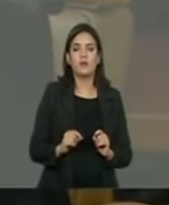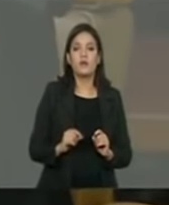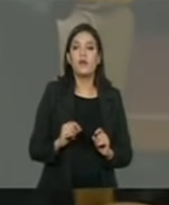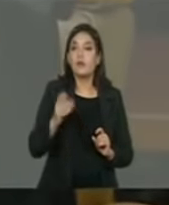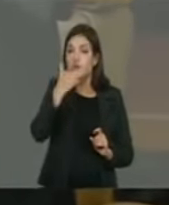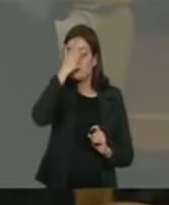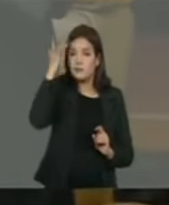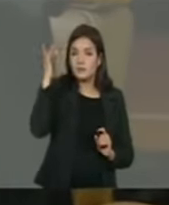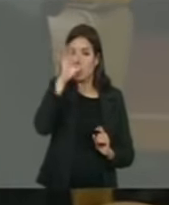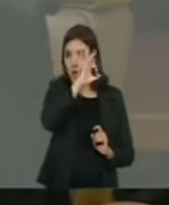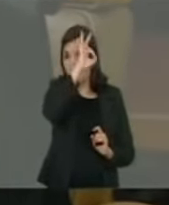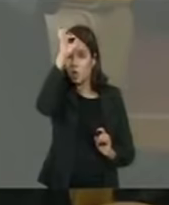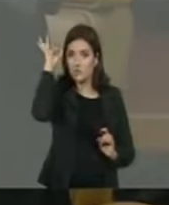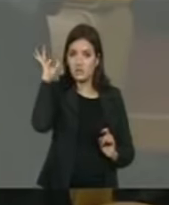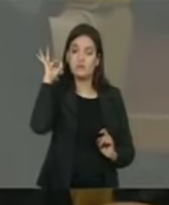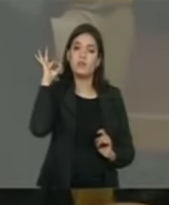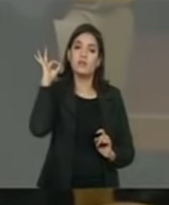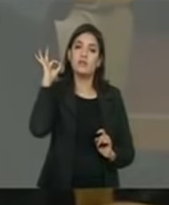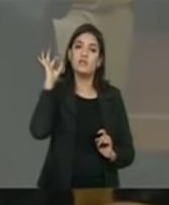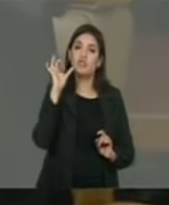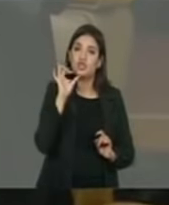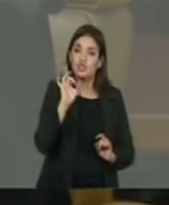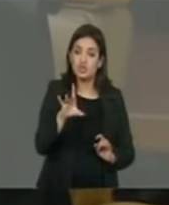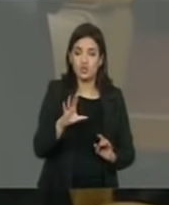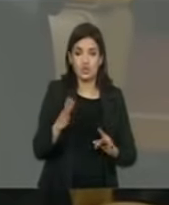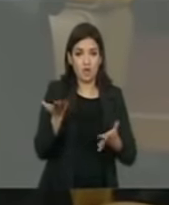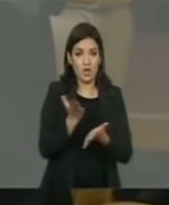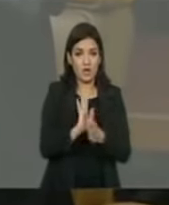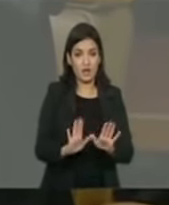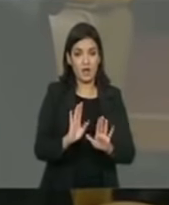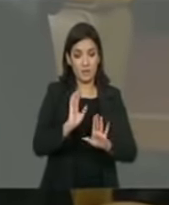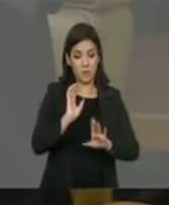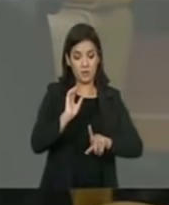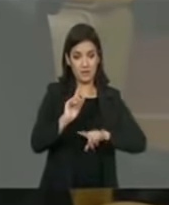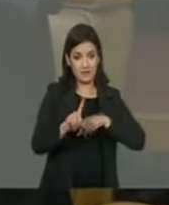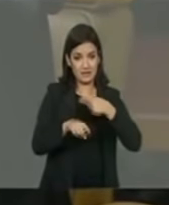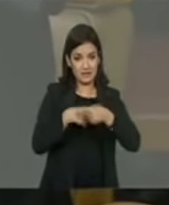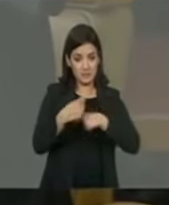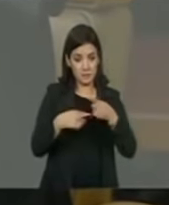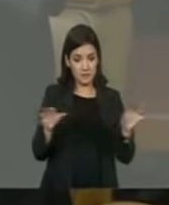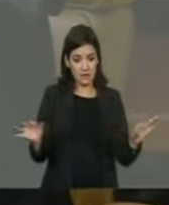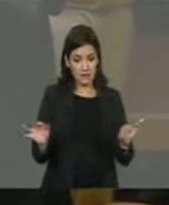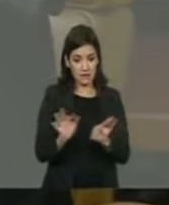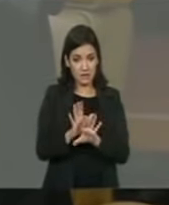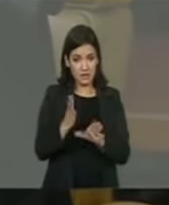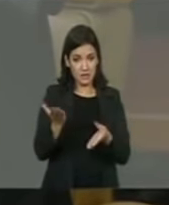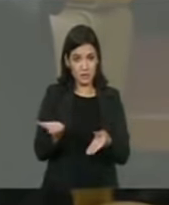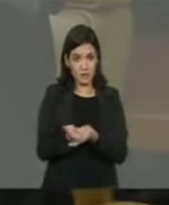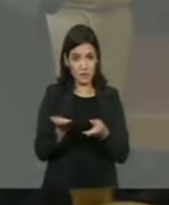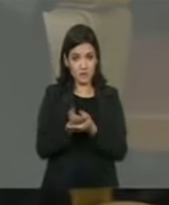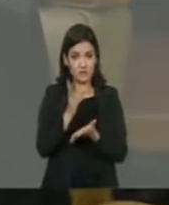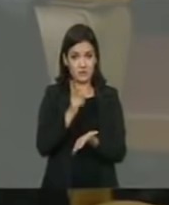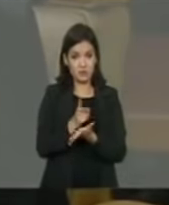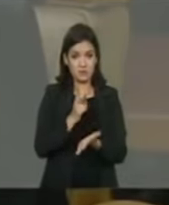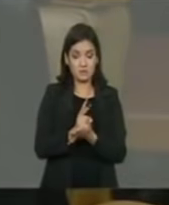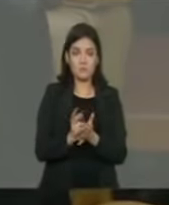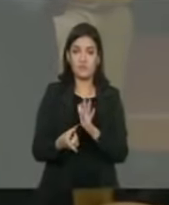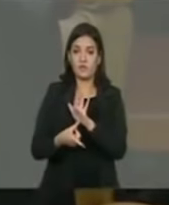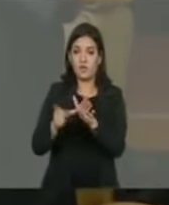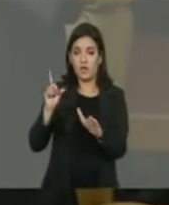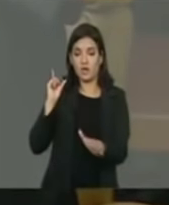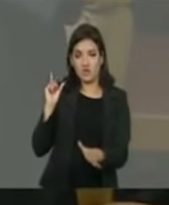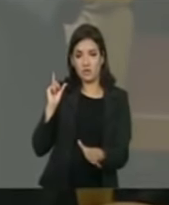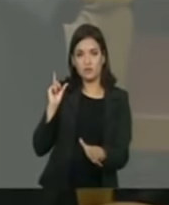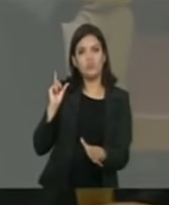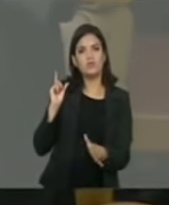que só deixa de subsistir ante o trânsito em julgado da decisão condenatória antes desse momento o estado não pode